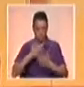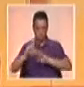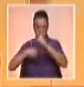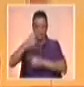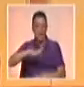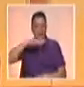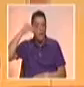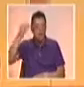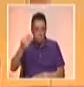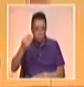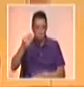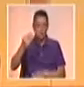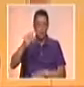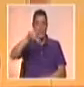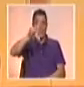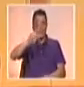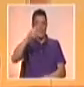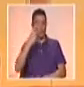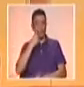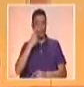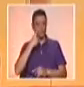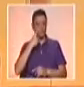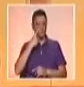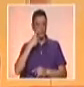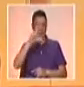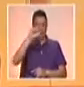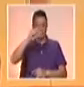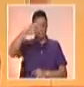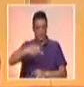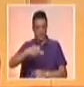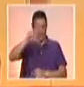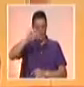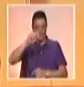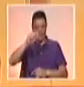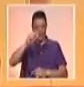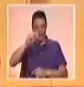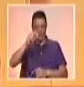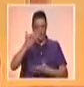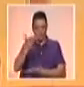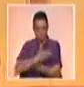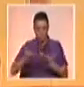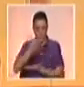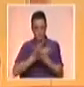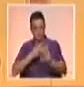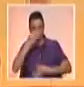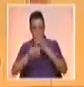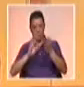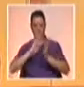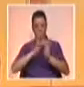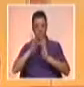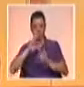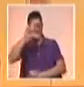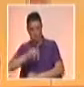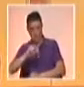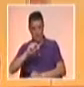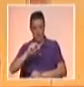adultos que também conhecem a língua gestual e através do diálogo, da interação, da conversação, vai ser